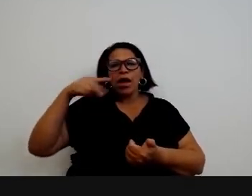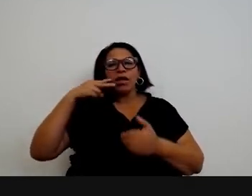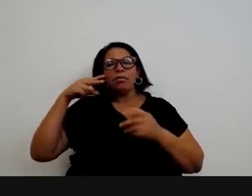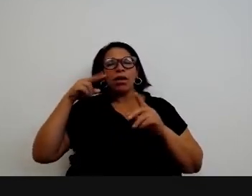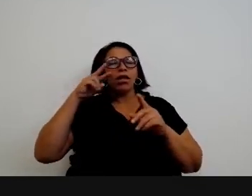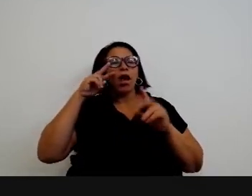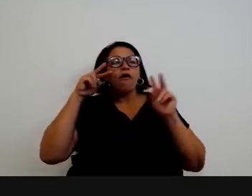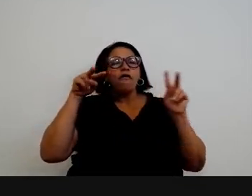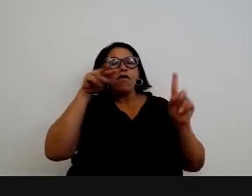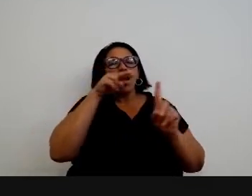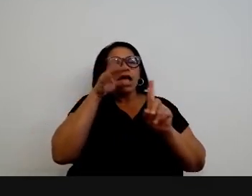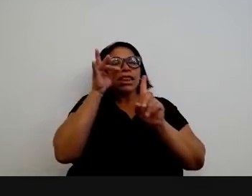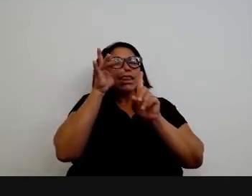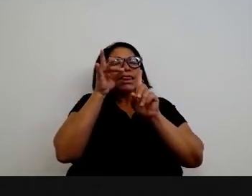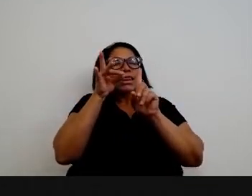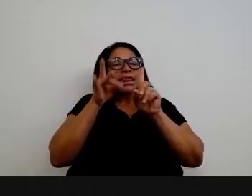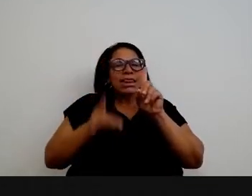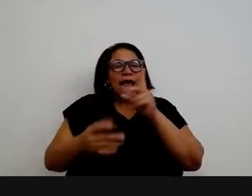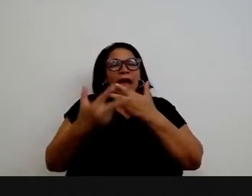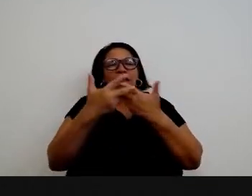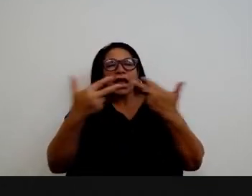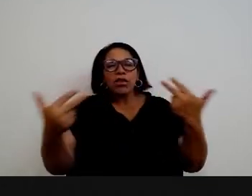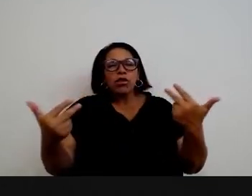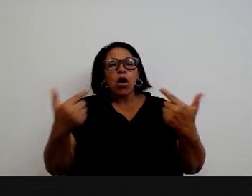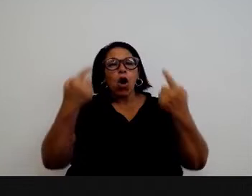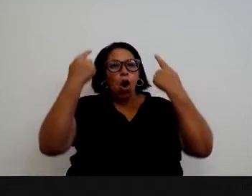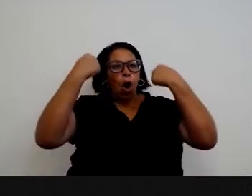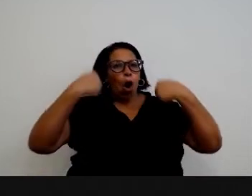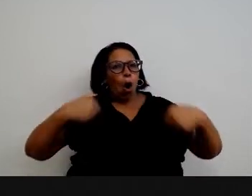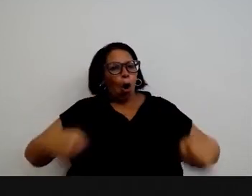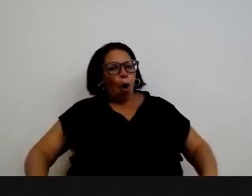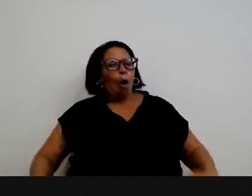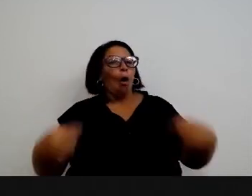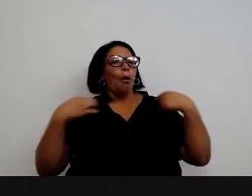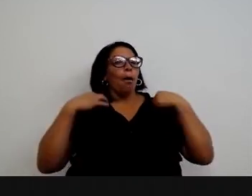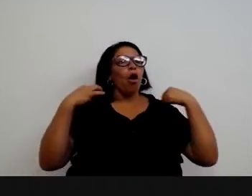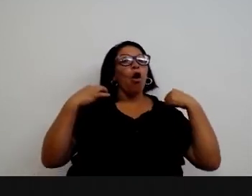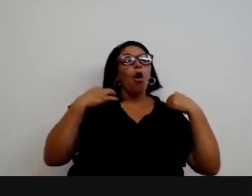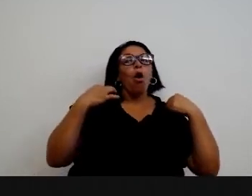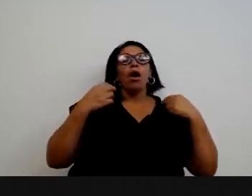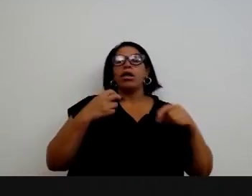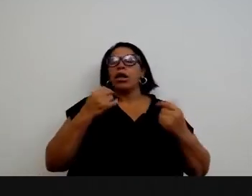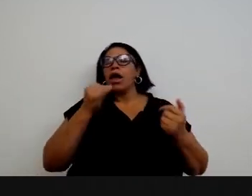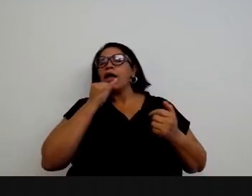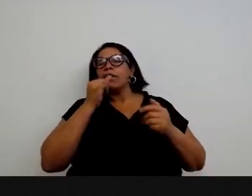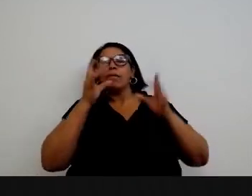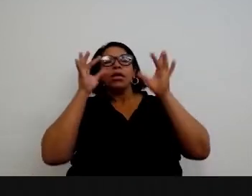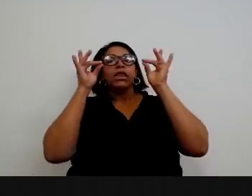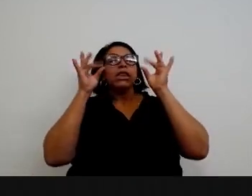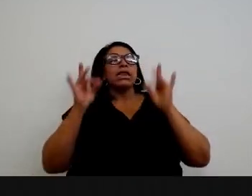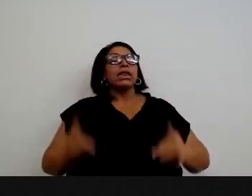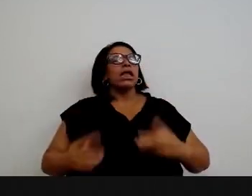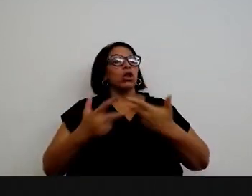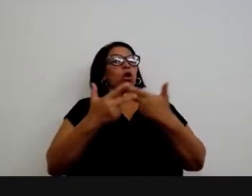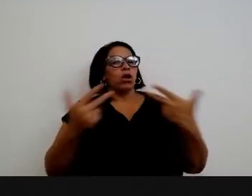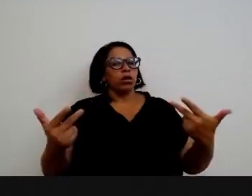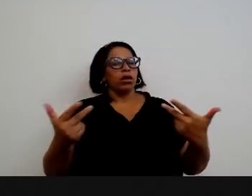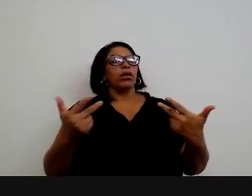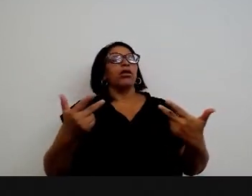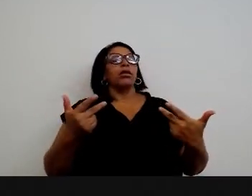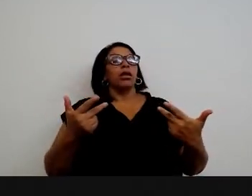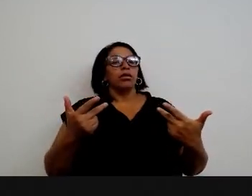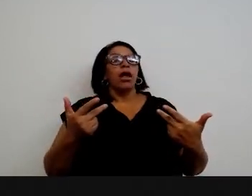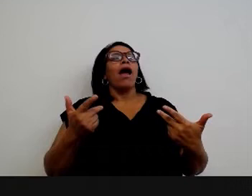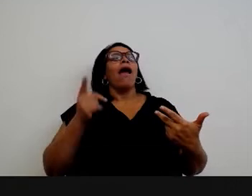o mínimo, eles olham como nós estamos vestidos, qual é o nosso tom de voz, eles olham tudo. Então, nós somos